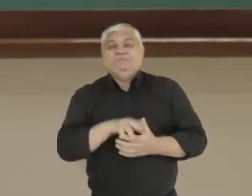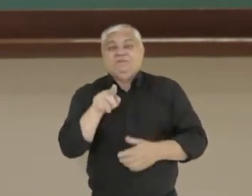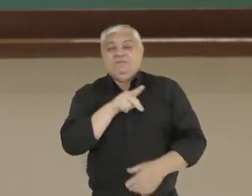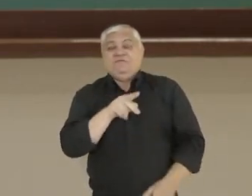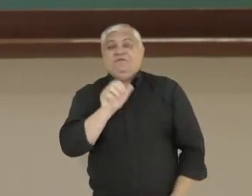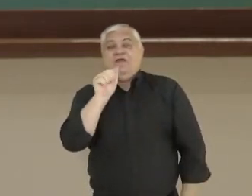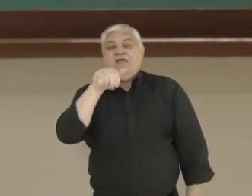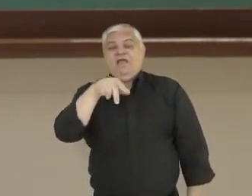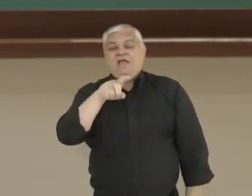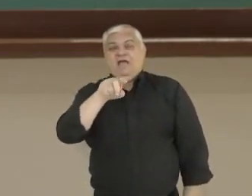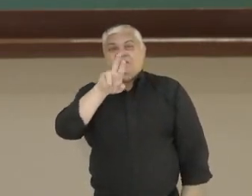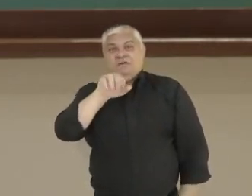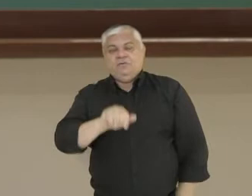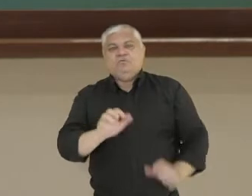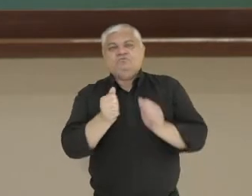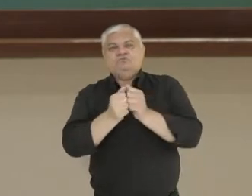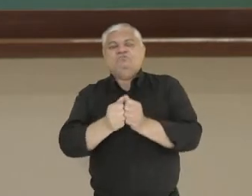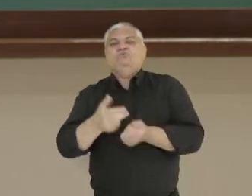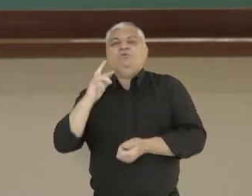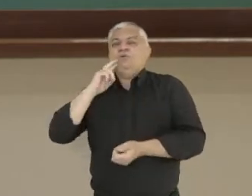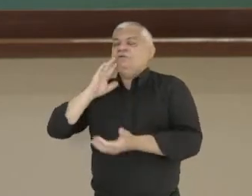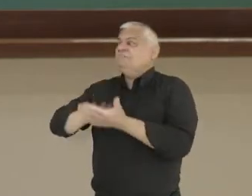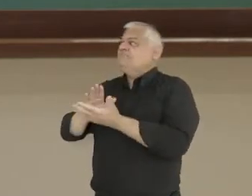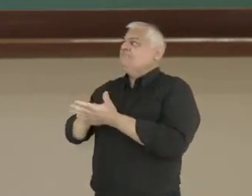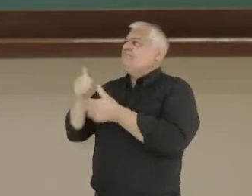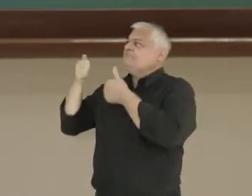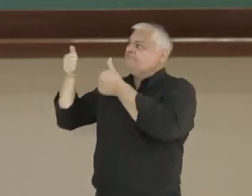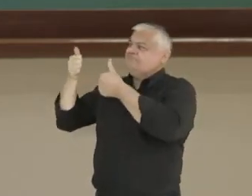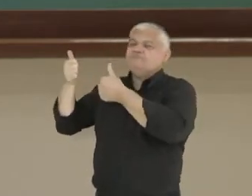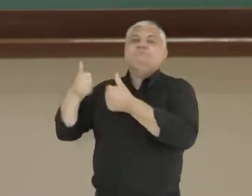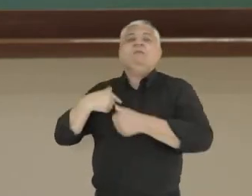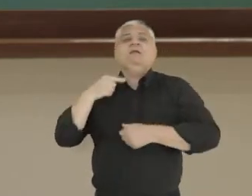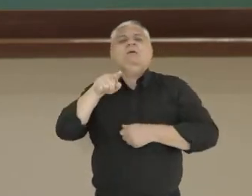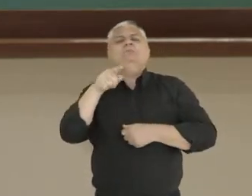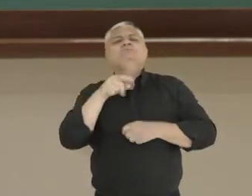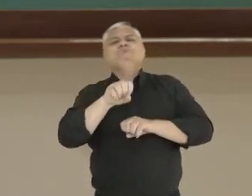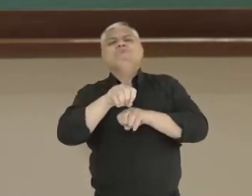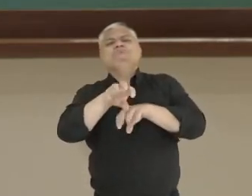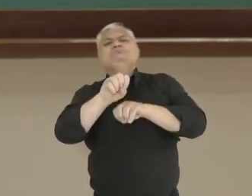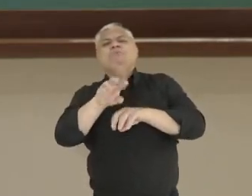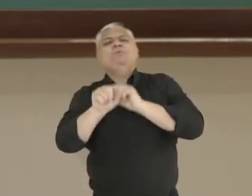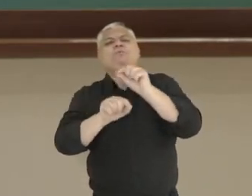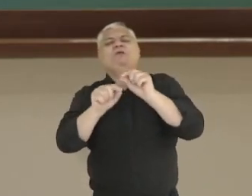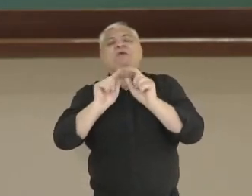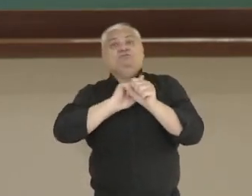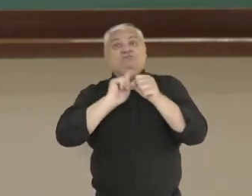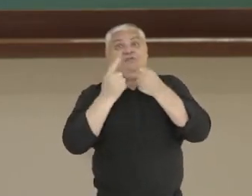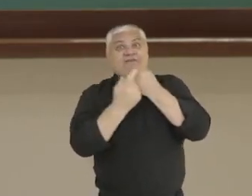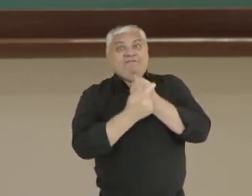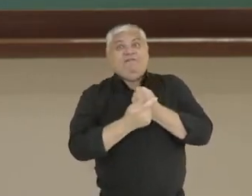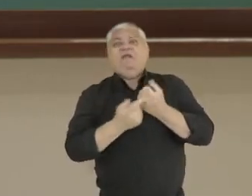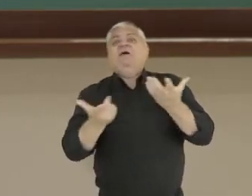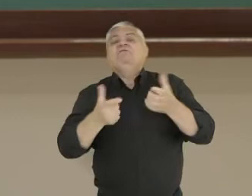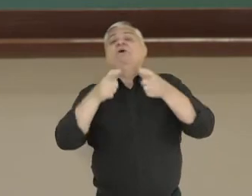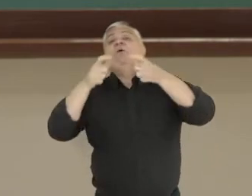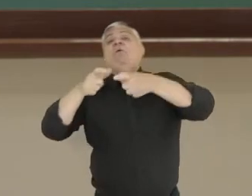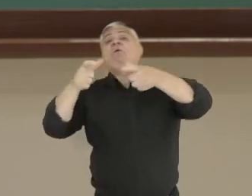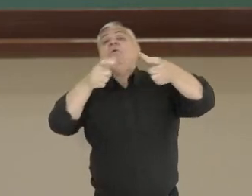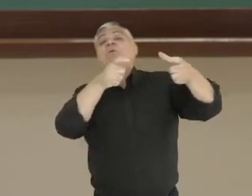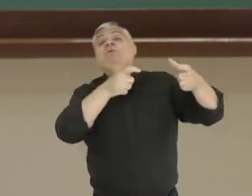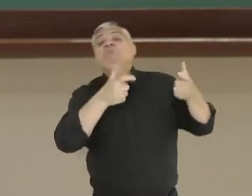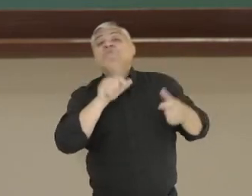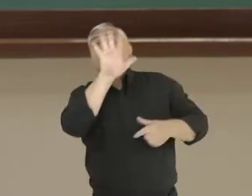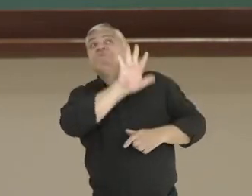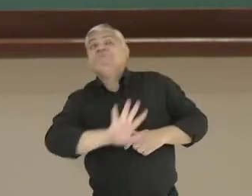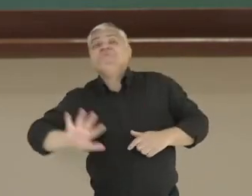professor André, juntamente comigo temos aqui a presença do Ronaldo e nós vamos levar até você um pouco da geografia para onde quer que você esteja.